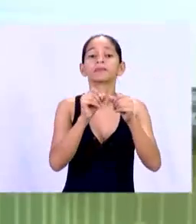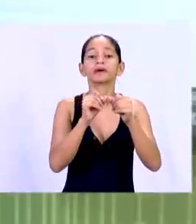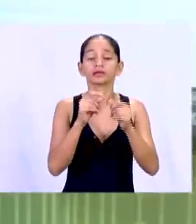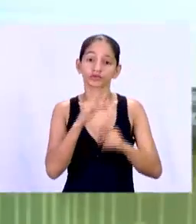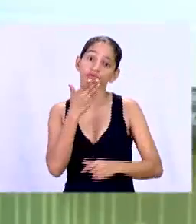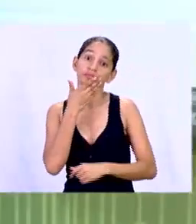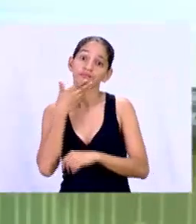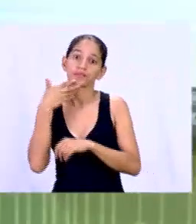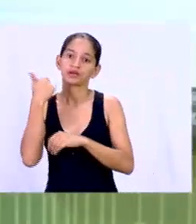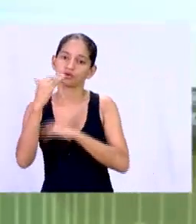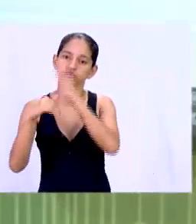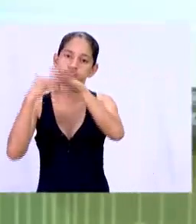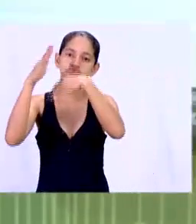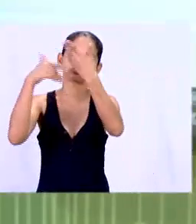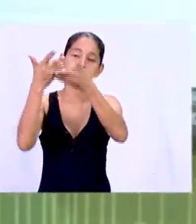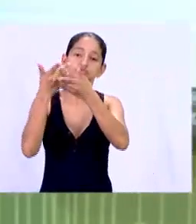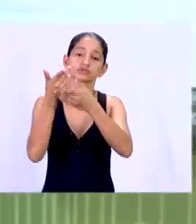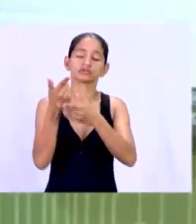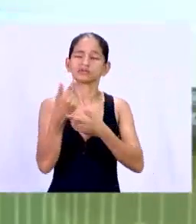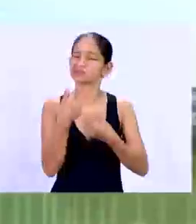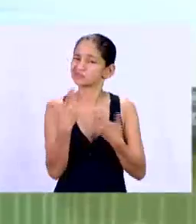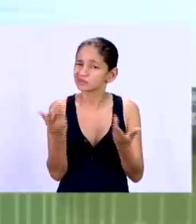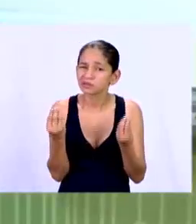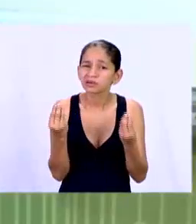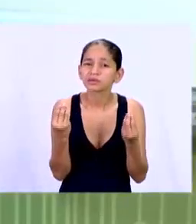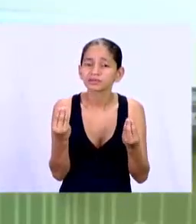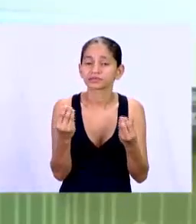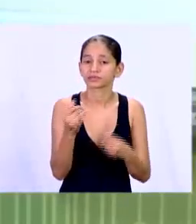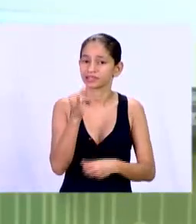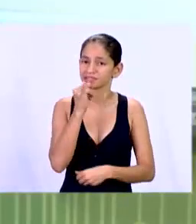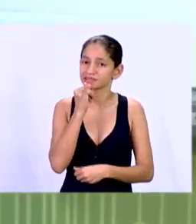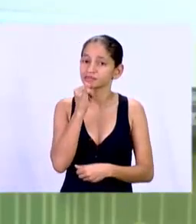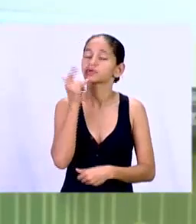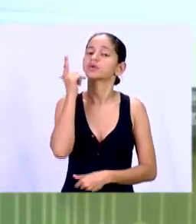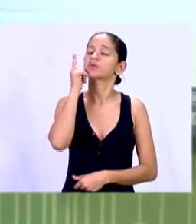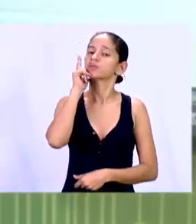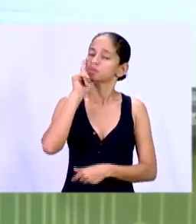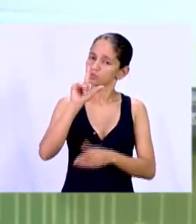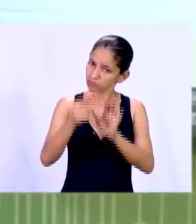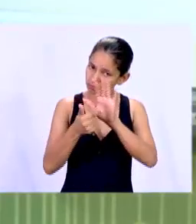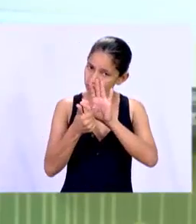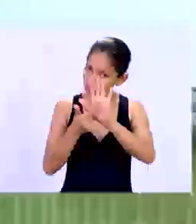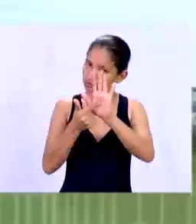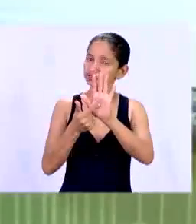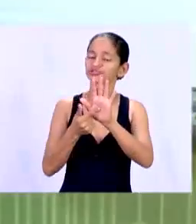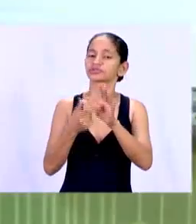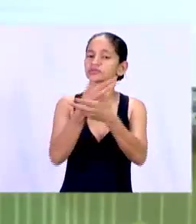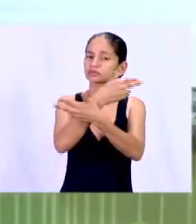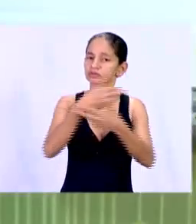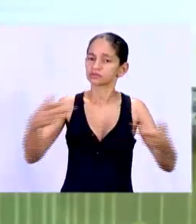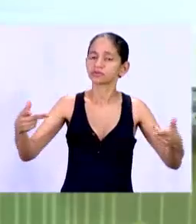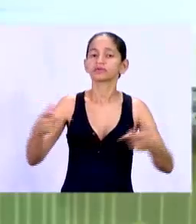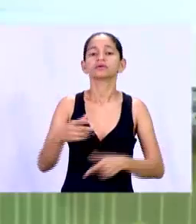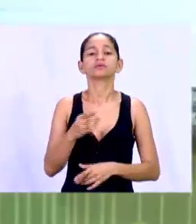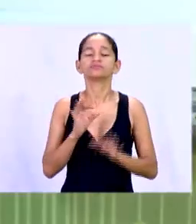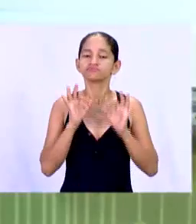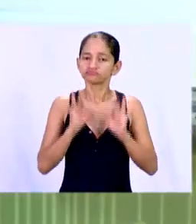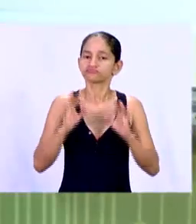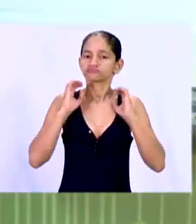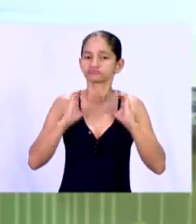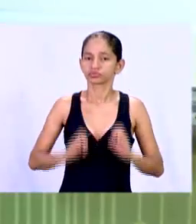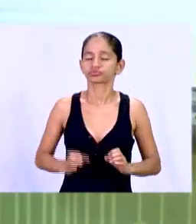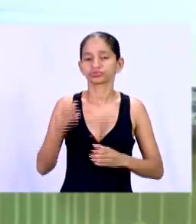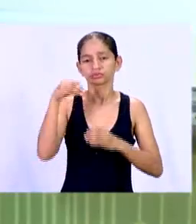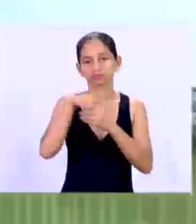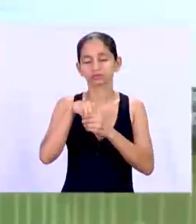o outro. Você tem que mostrar o seu trabalho, mostrar a sua competência, né, mostrar uma conduta ética dentro